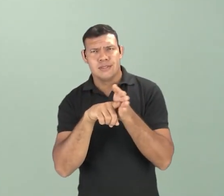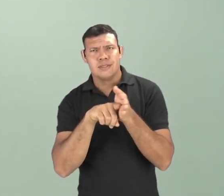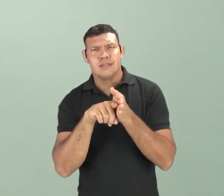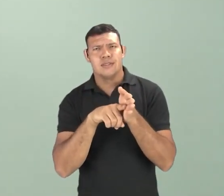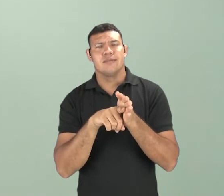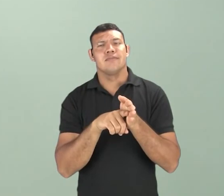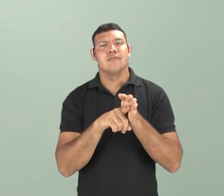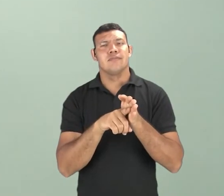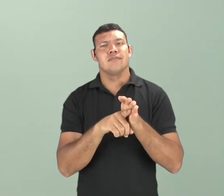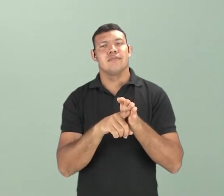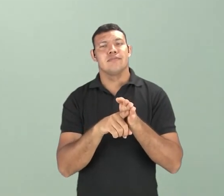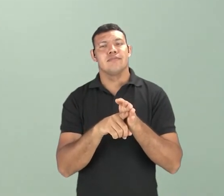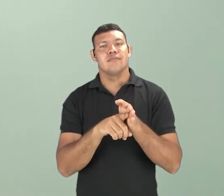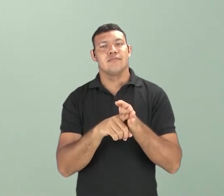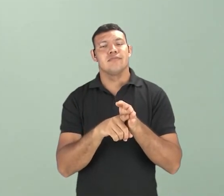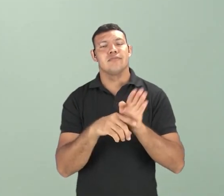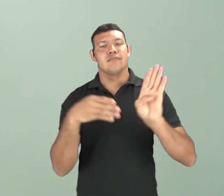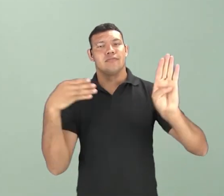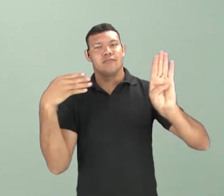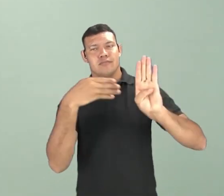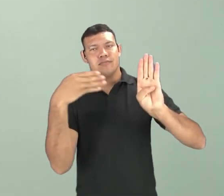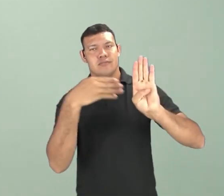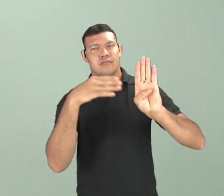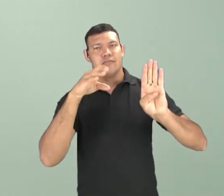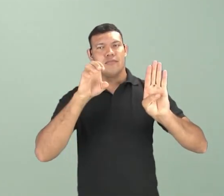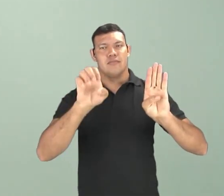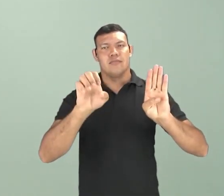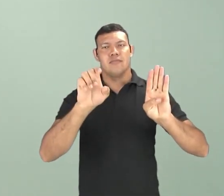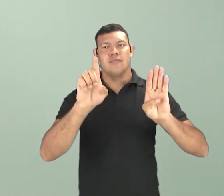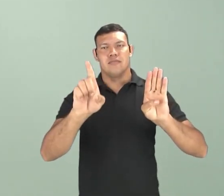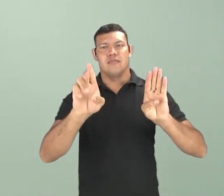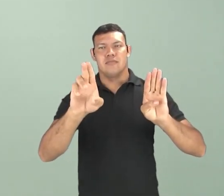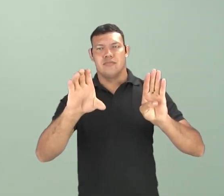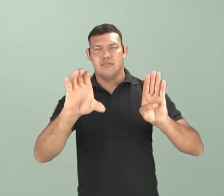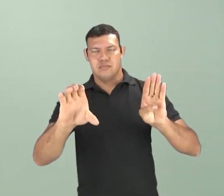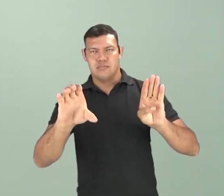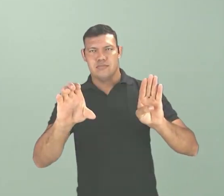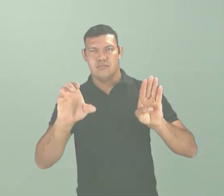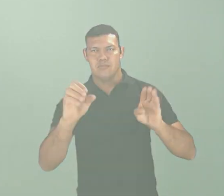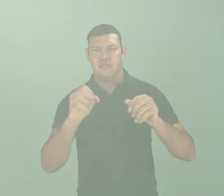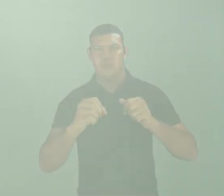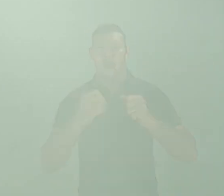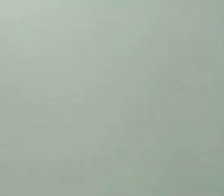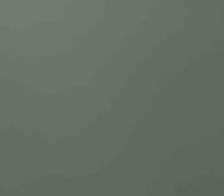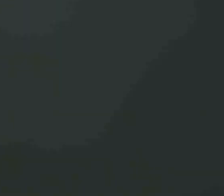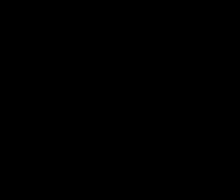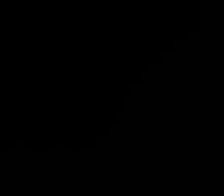da Secretaria Eduque, tá? E boa sorte. Obrigado.